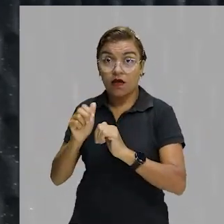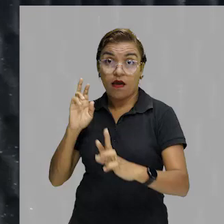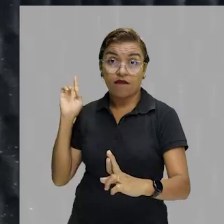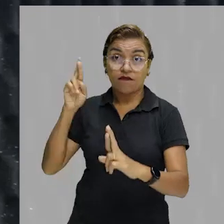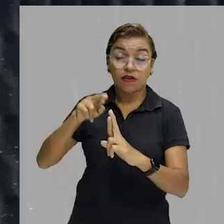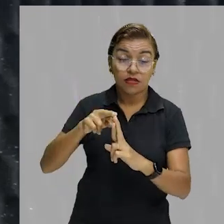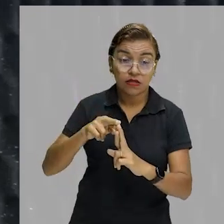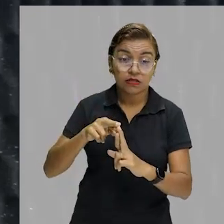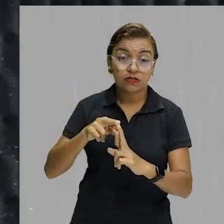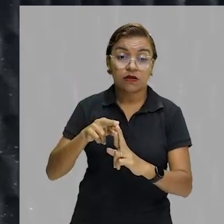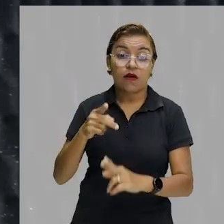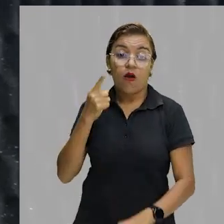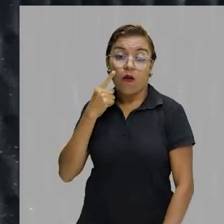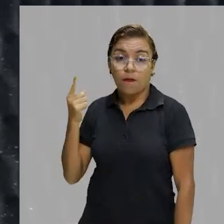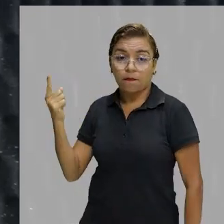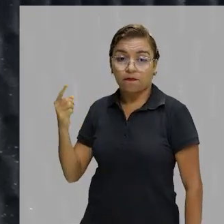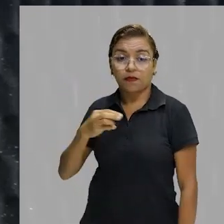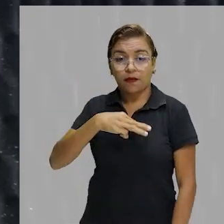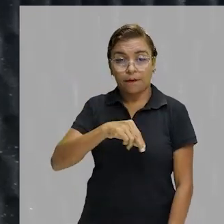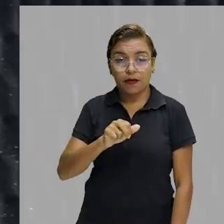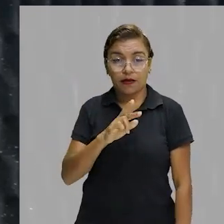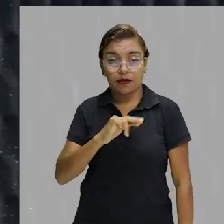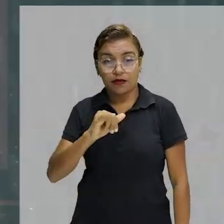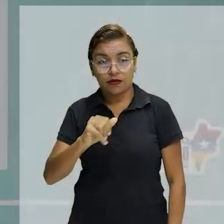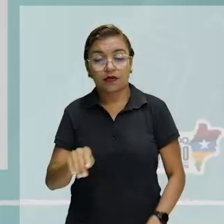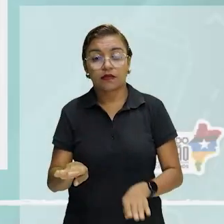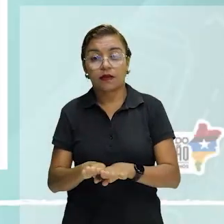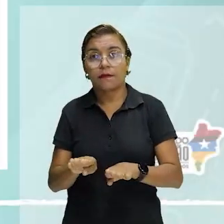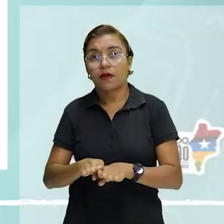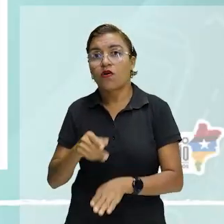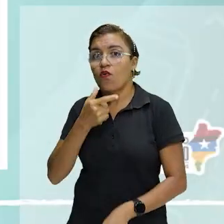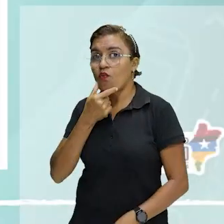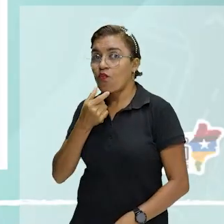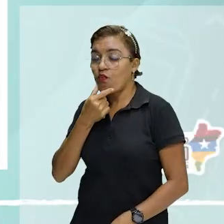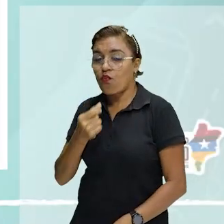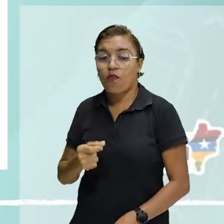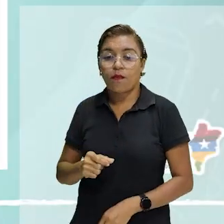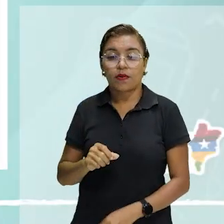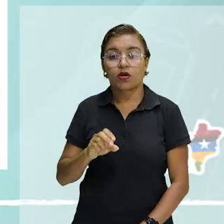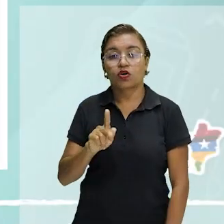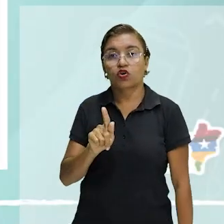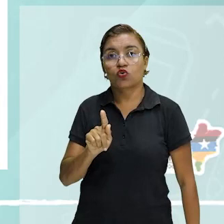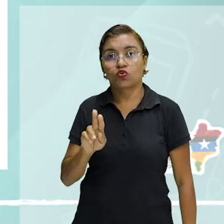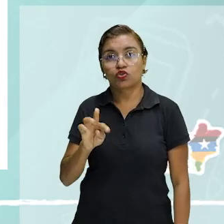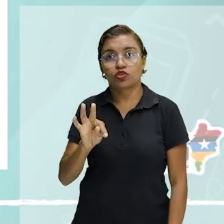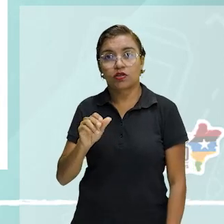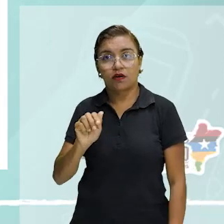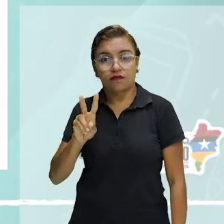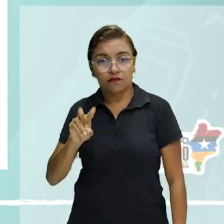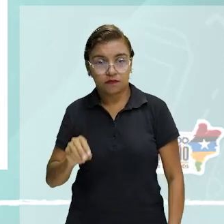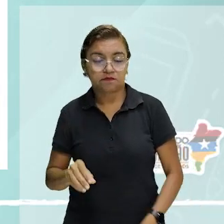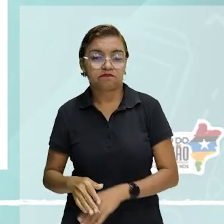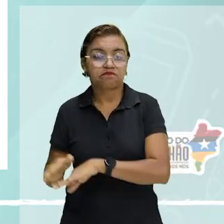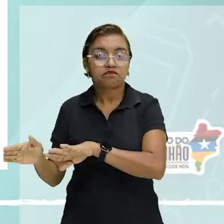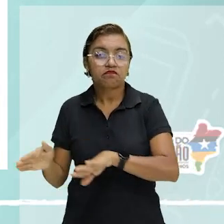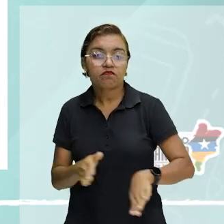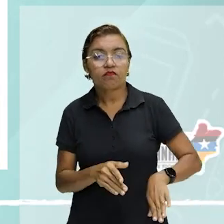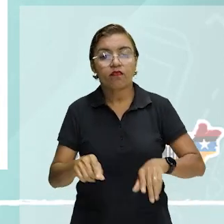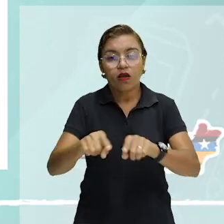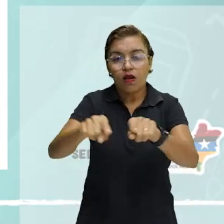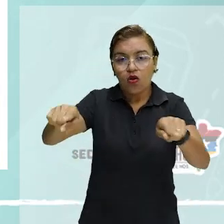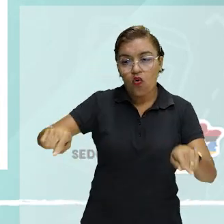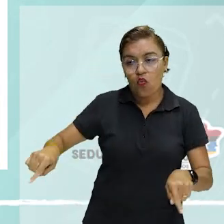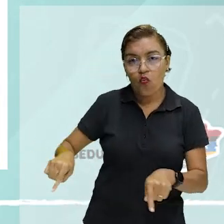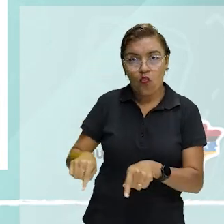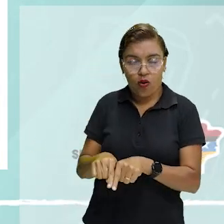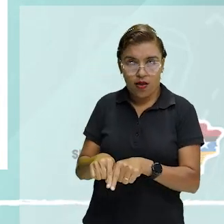ó, a Maria Esther Bueno e o Gustavo Kirten. Em relação à quadra, galera, dimensões. Percebam